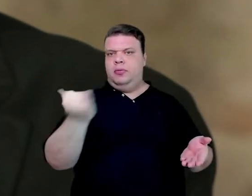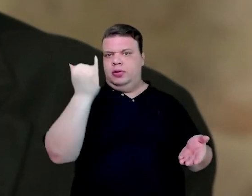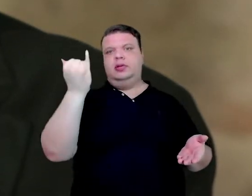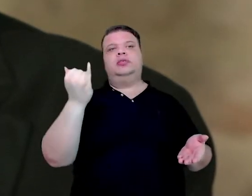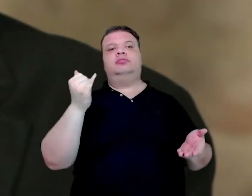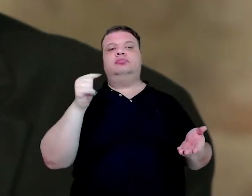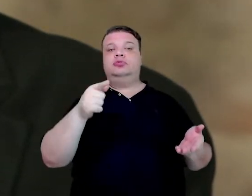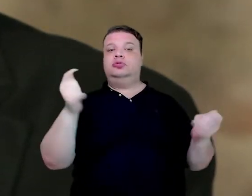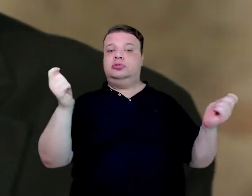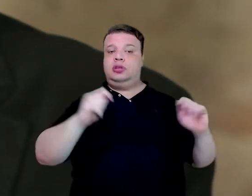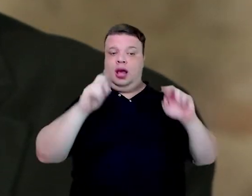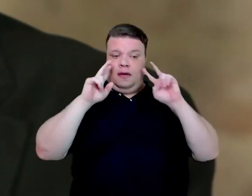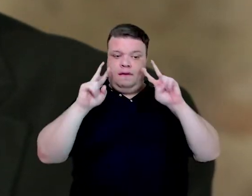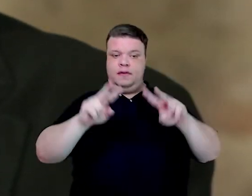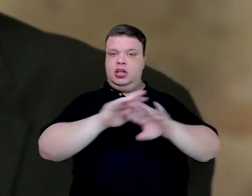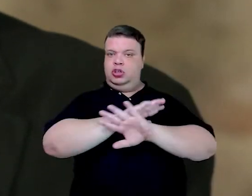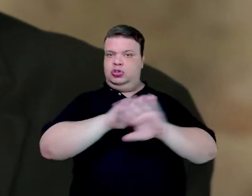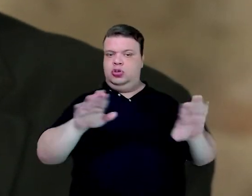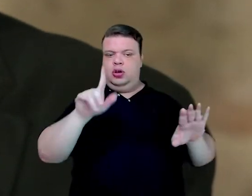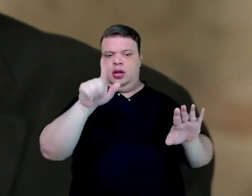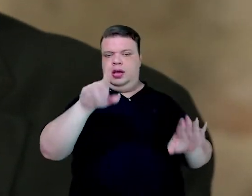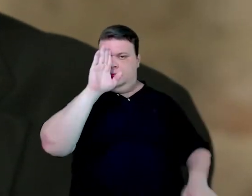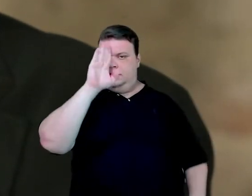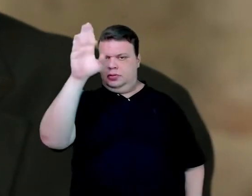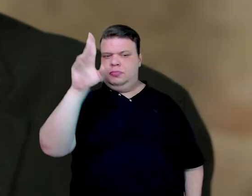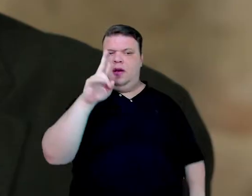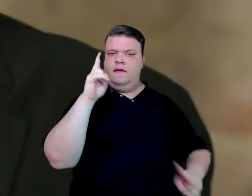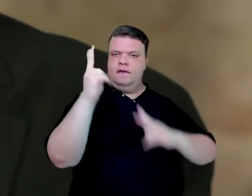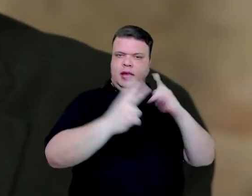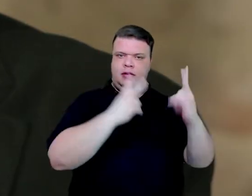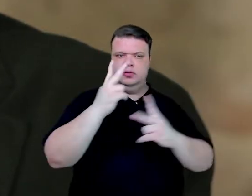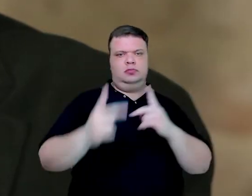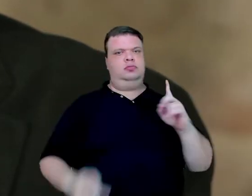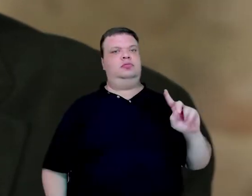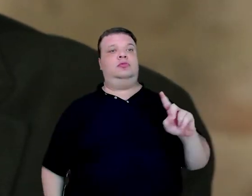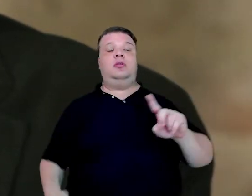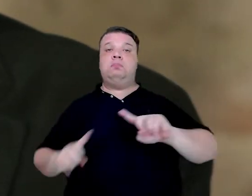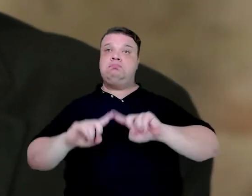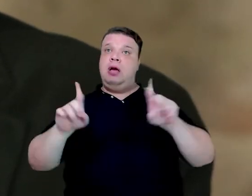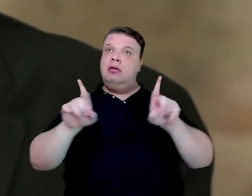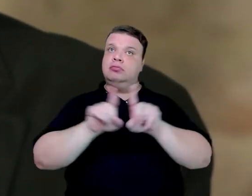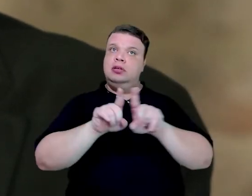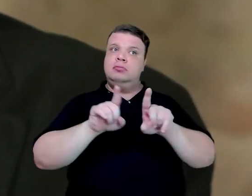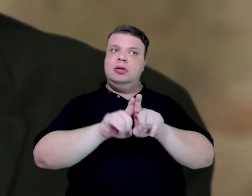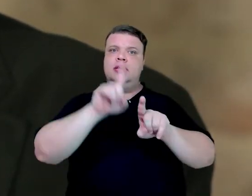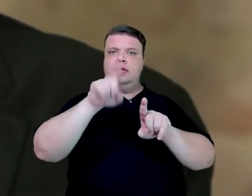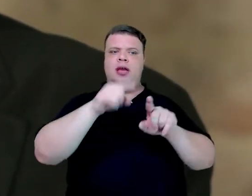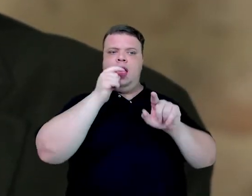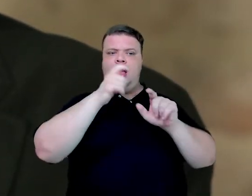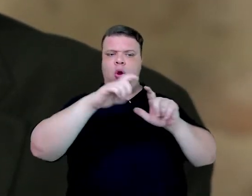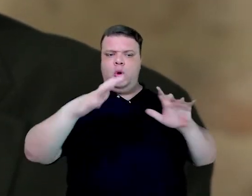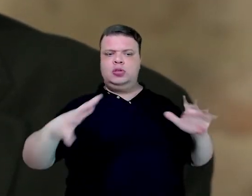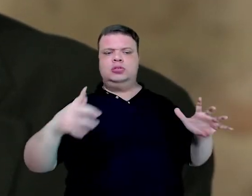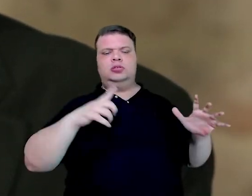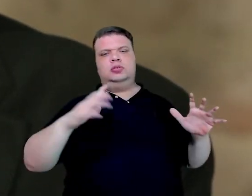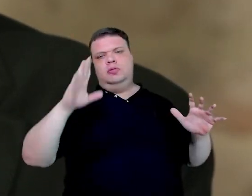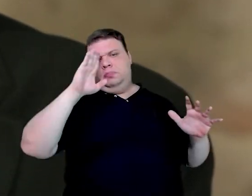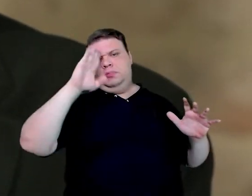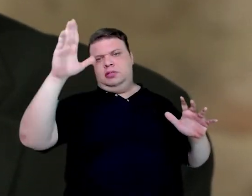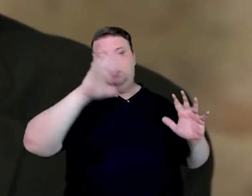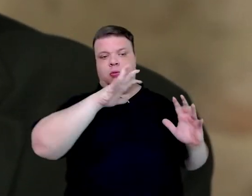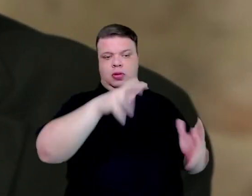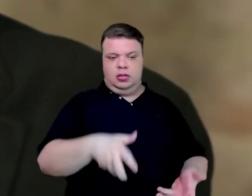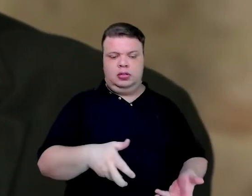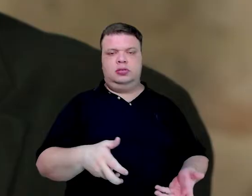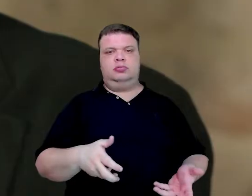da atmosfera e dos oceanos. Este equilíbrio térmico é fator muito importante, não só na geração dos principais